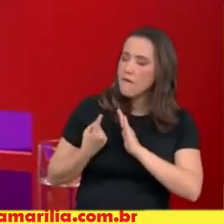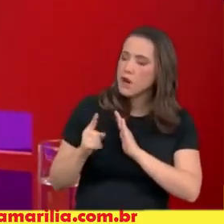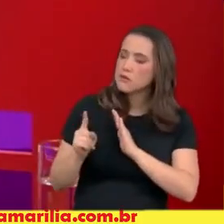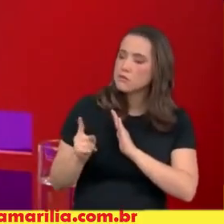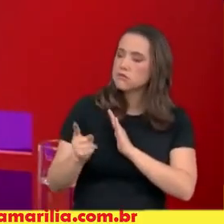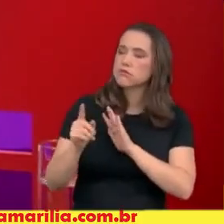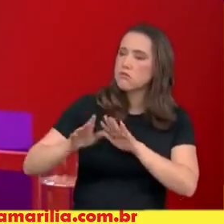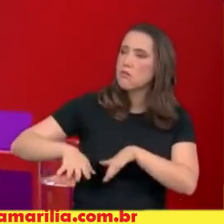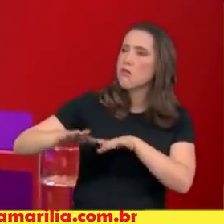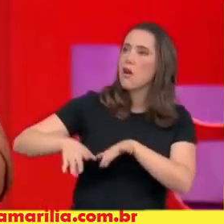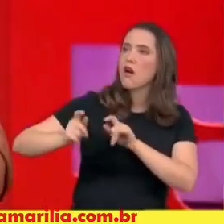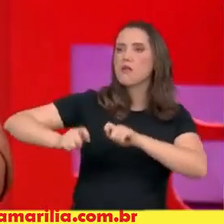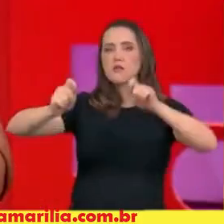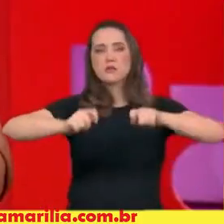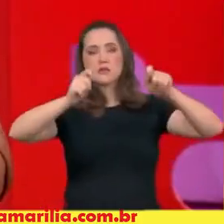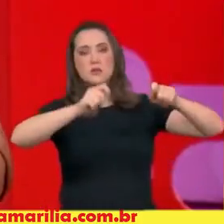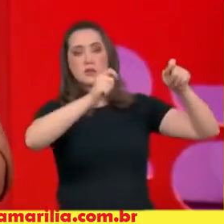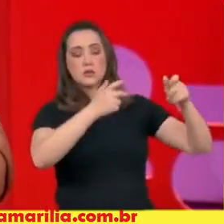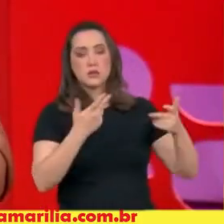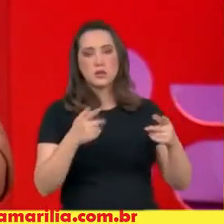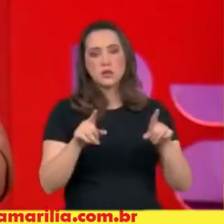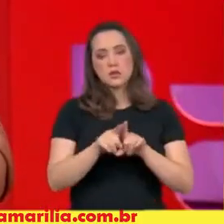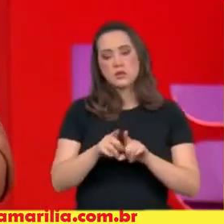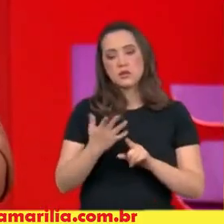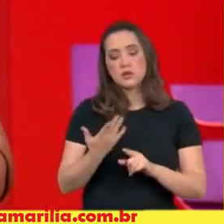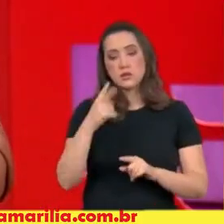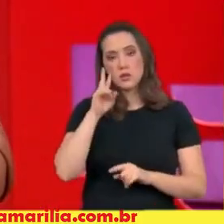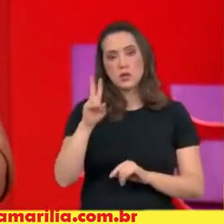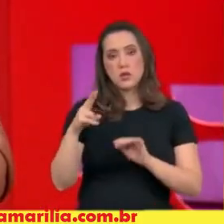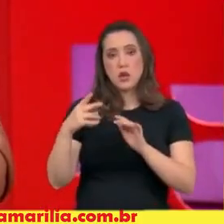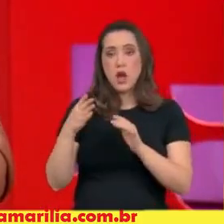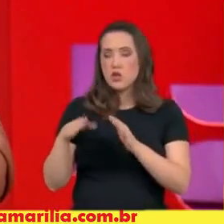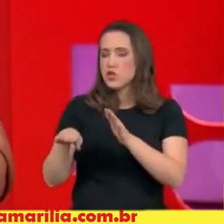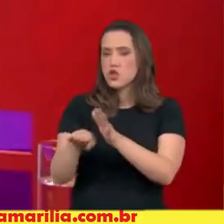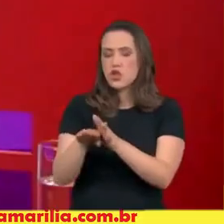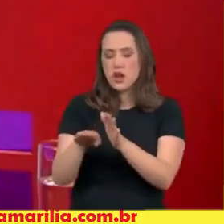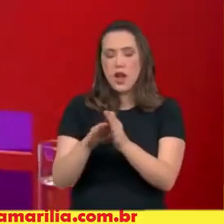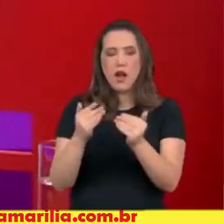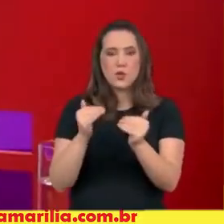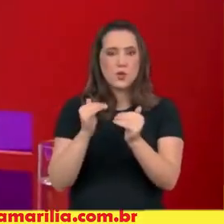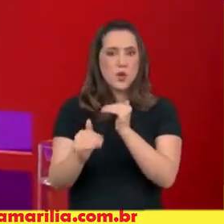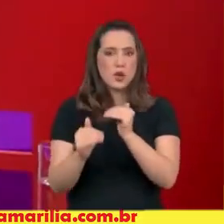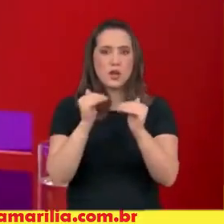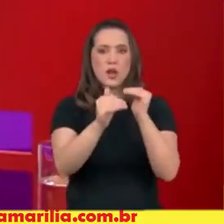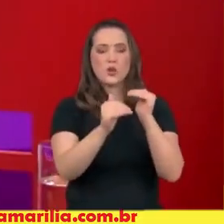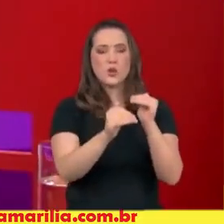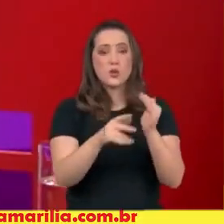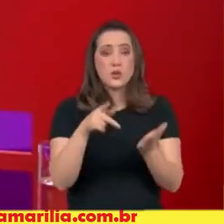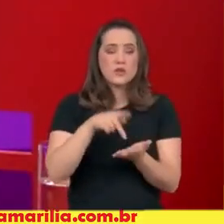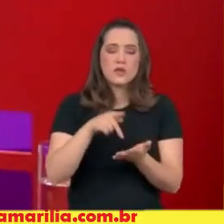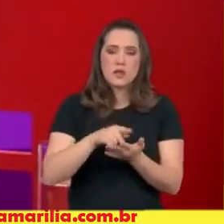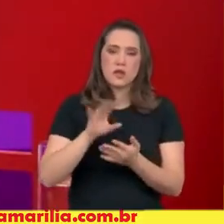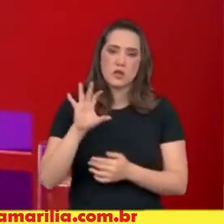ciclo midiático, social e tradicional, chegaram contra as ideias do que realmente foi